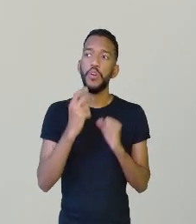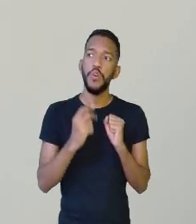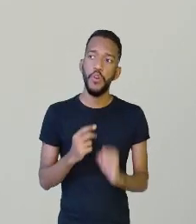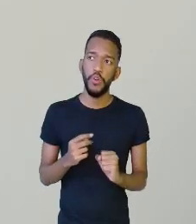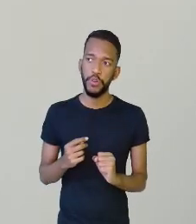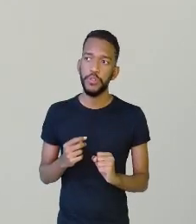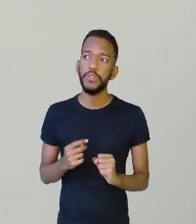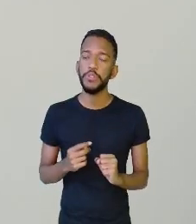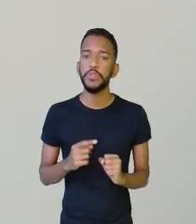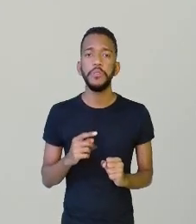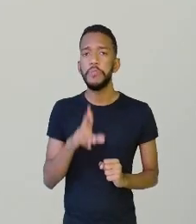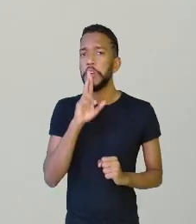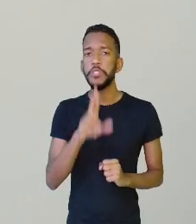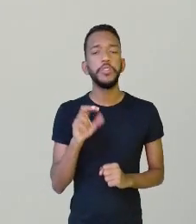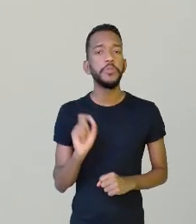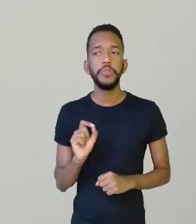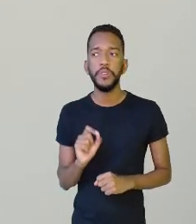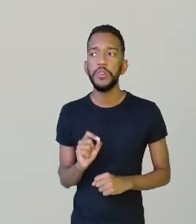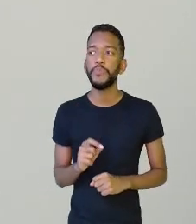é o resultado?